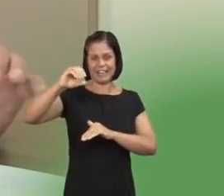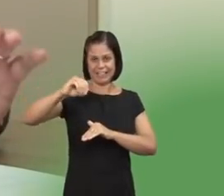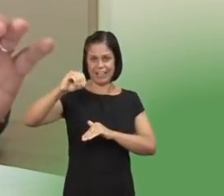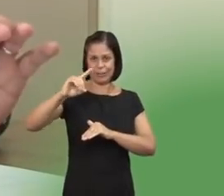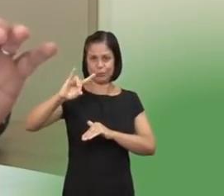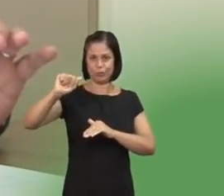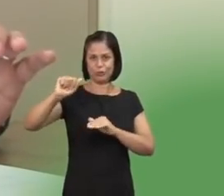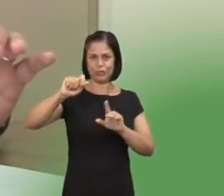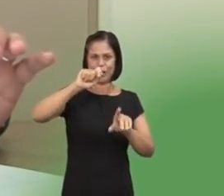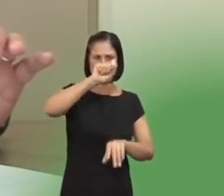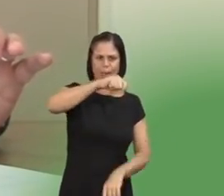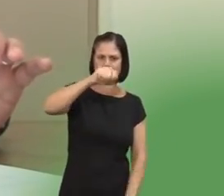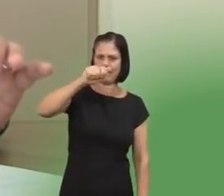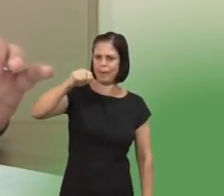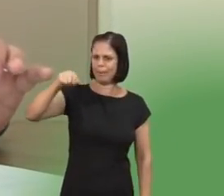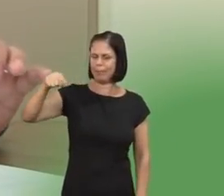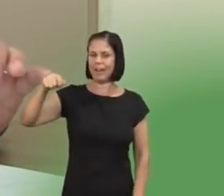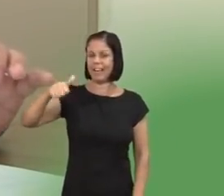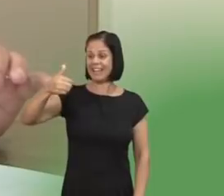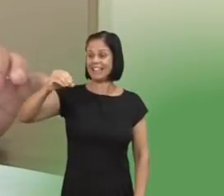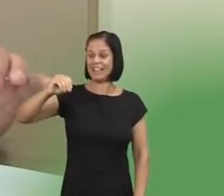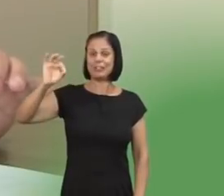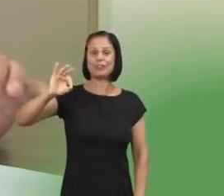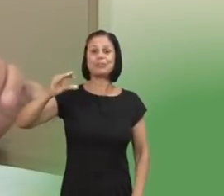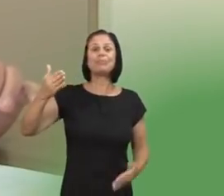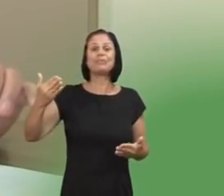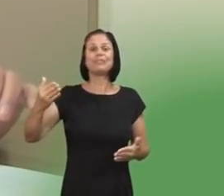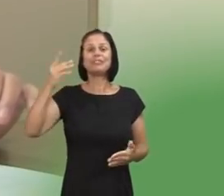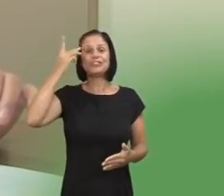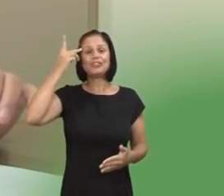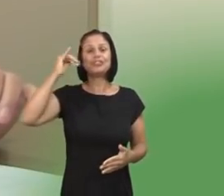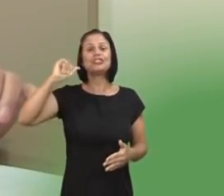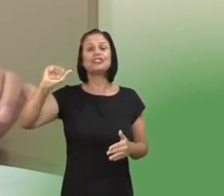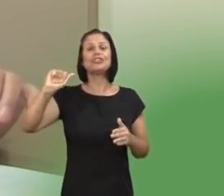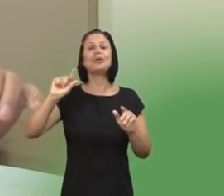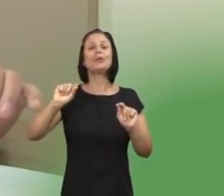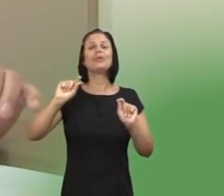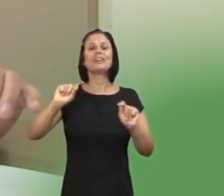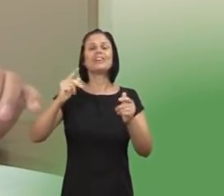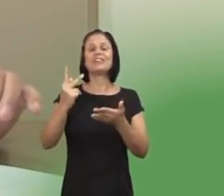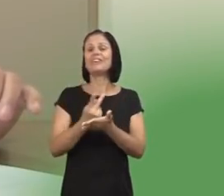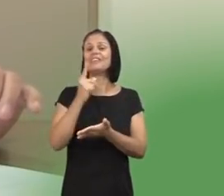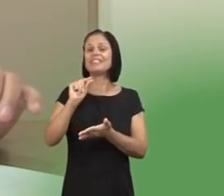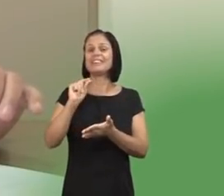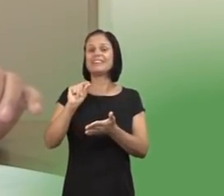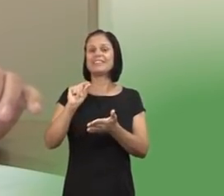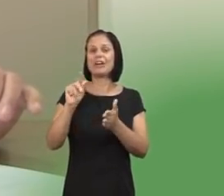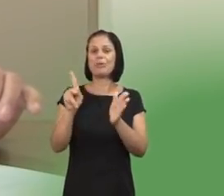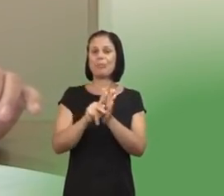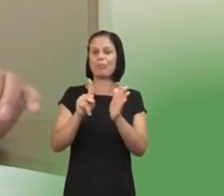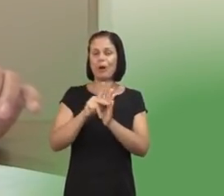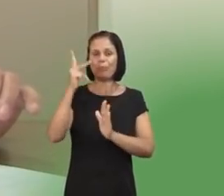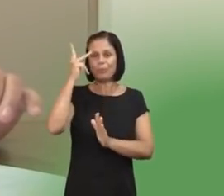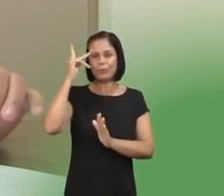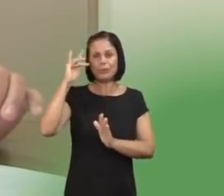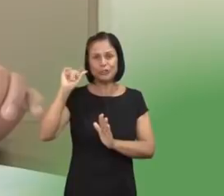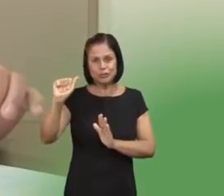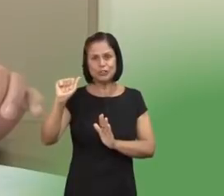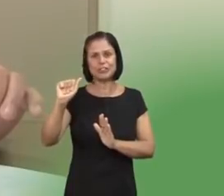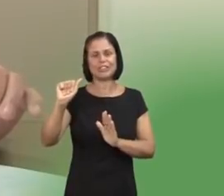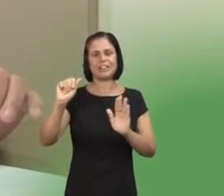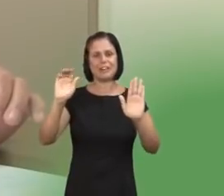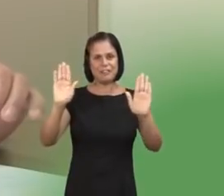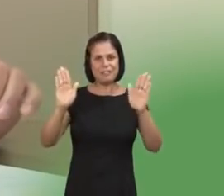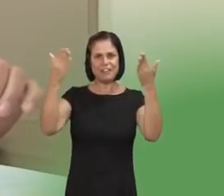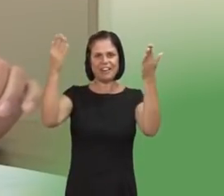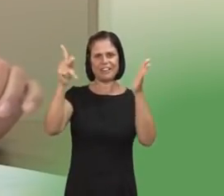mês, todo mundo sabia que aquele mês ali era o mês em que haveria aquele dia daquela